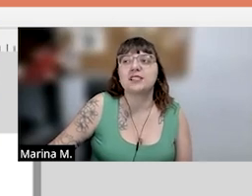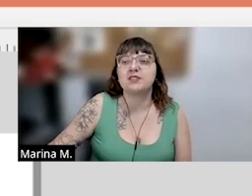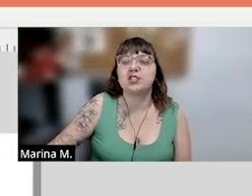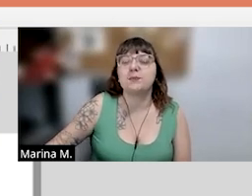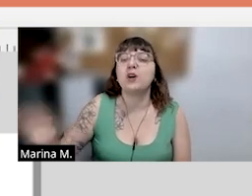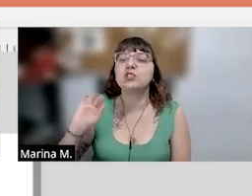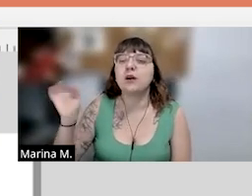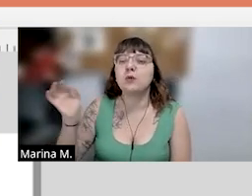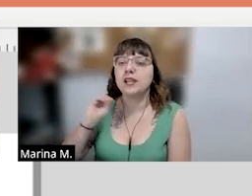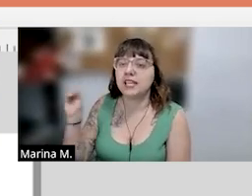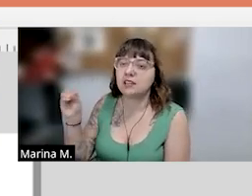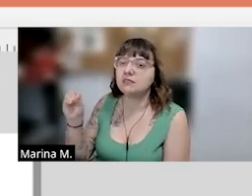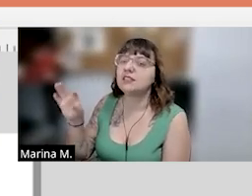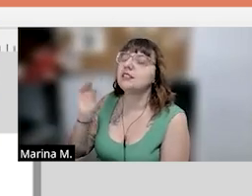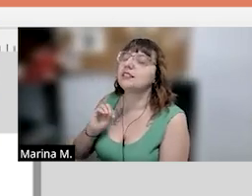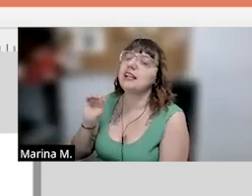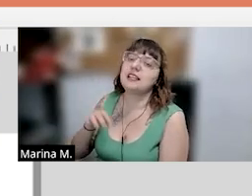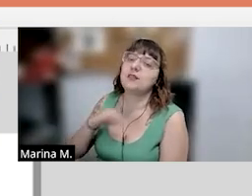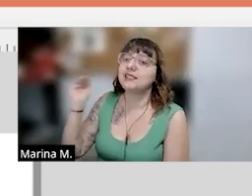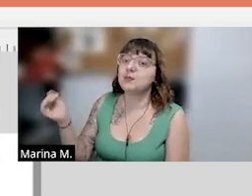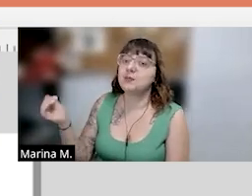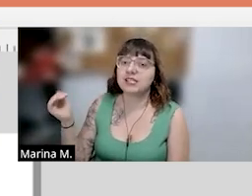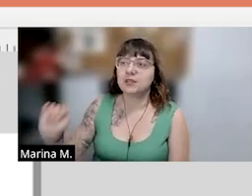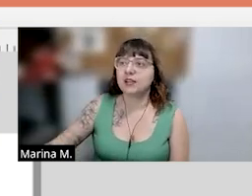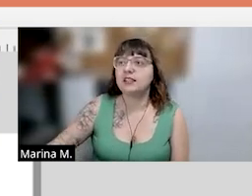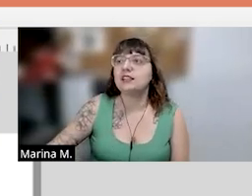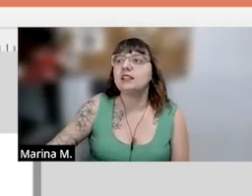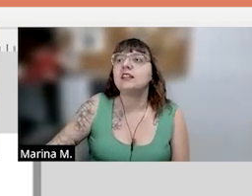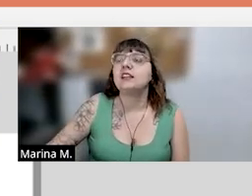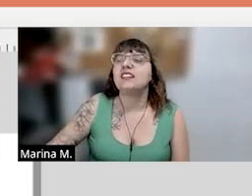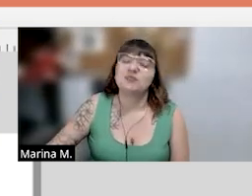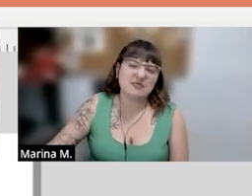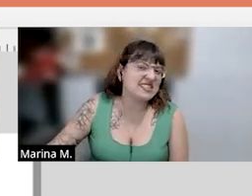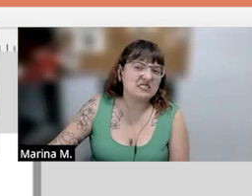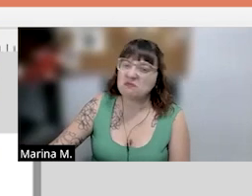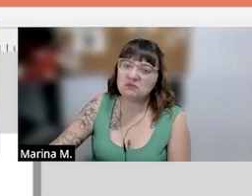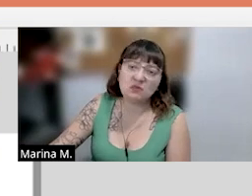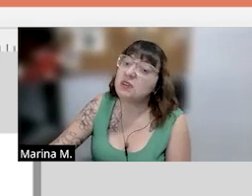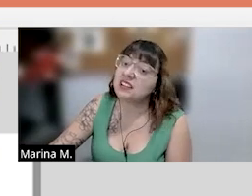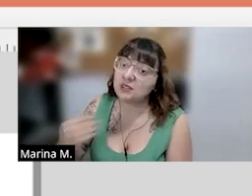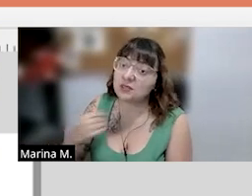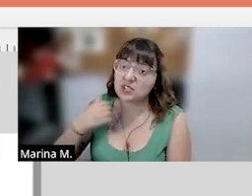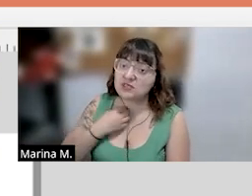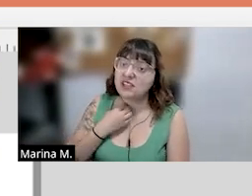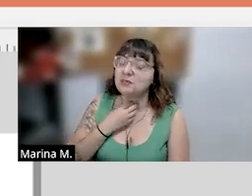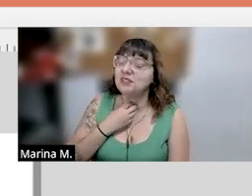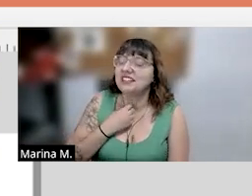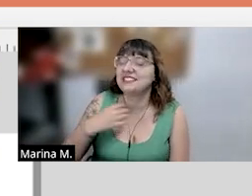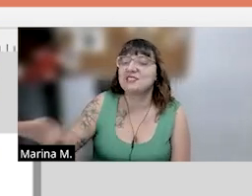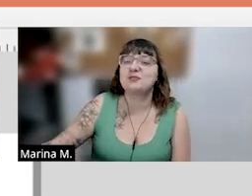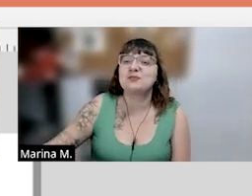como SVG pode dar algum errinho, tá? Ele não é 100% ainda, mas eu nunca tive